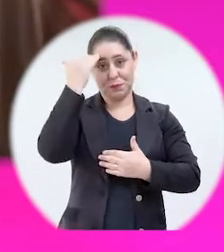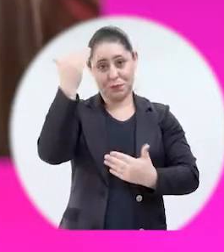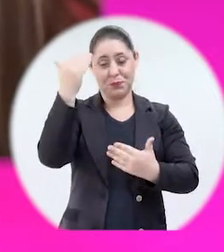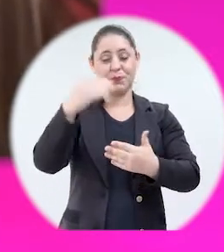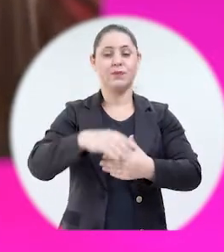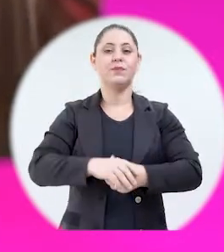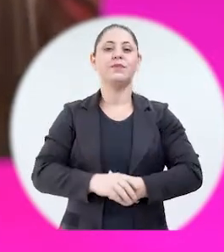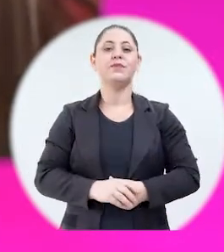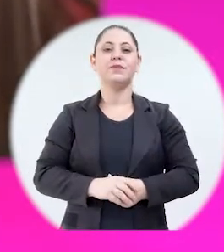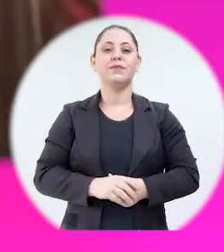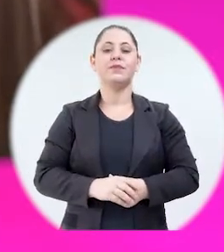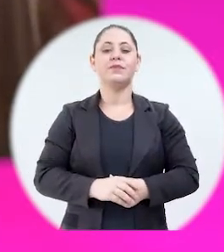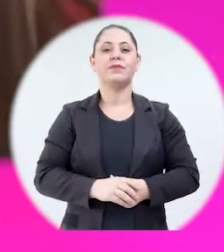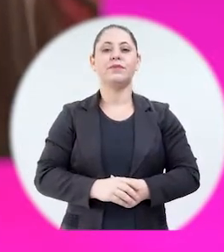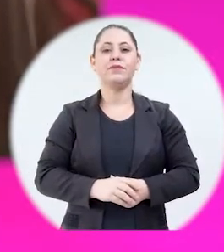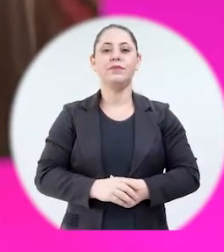Obrigada.